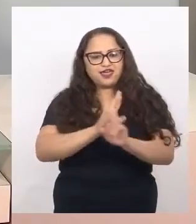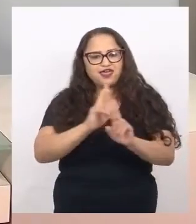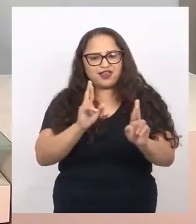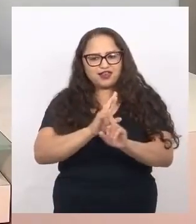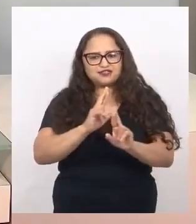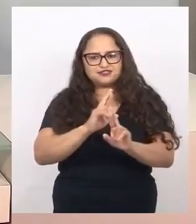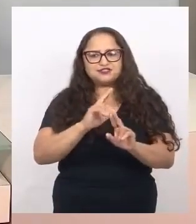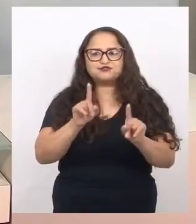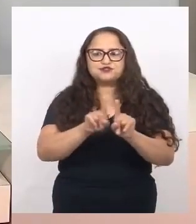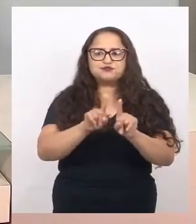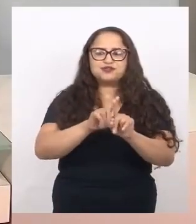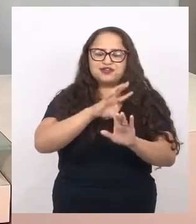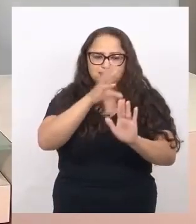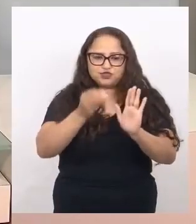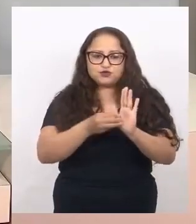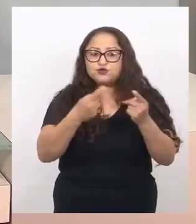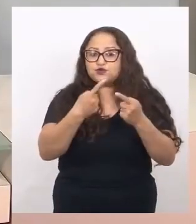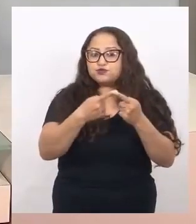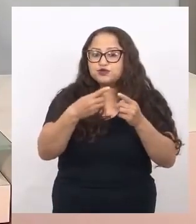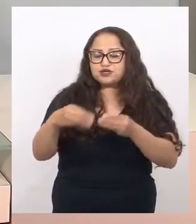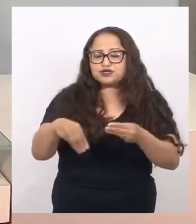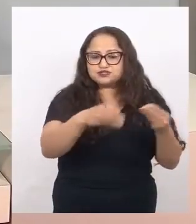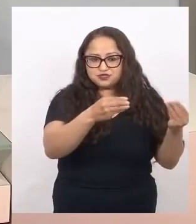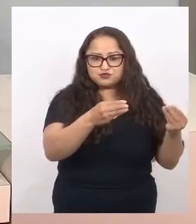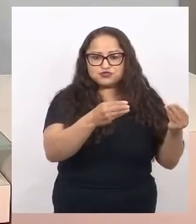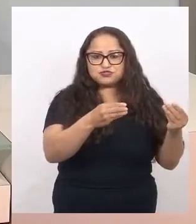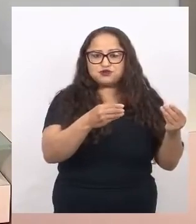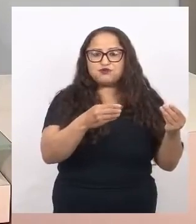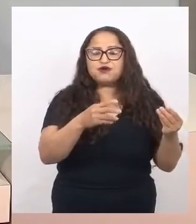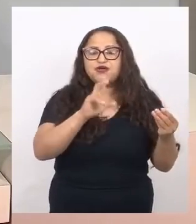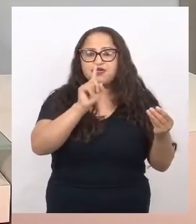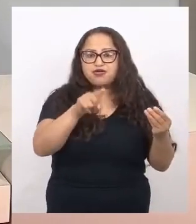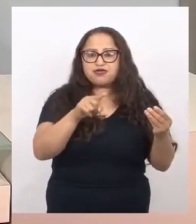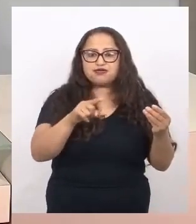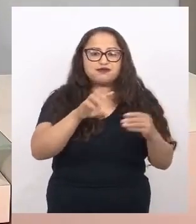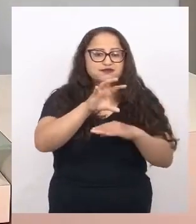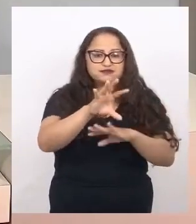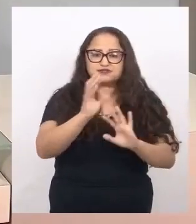coleta e à matriz, porque a atribuição é sempre em cima disso.